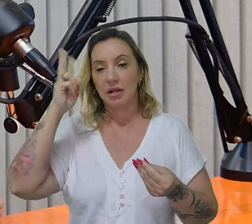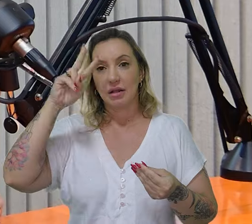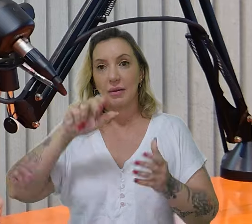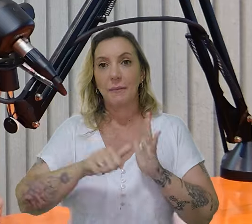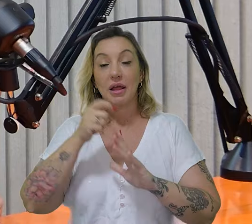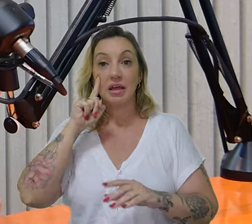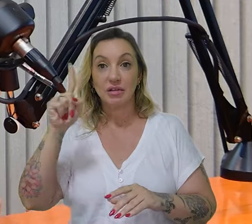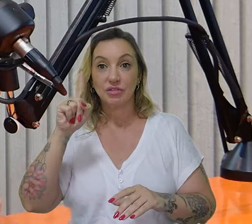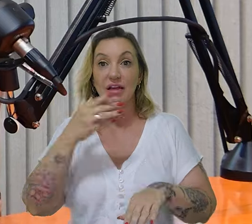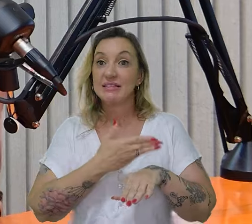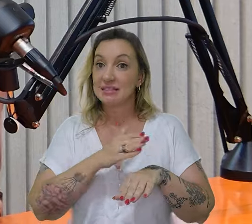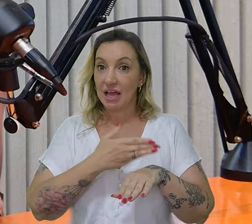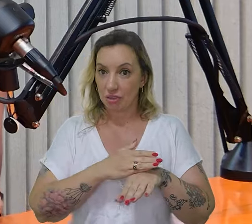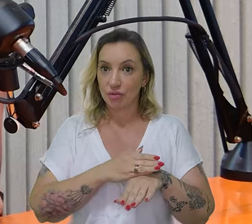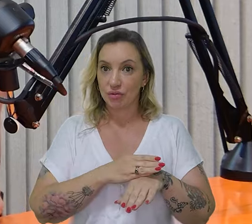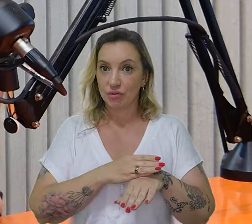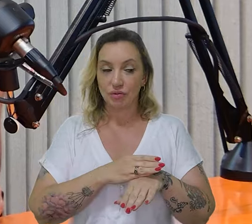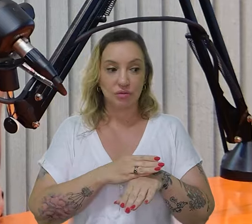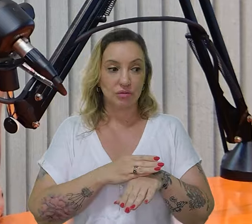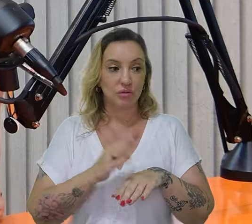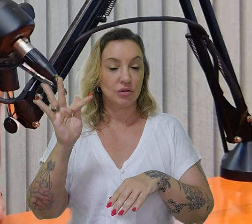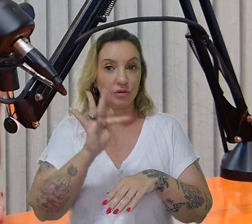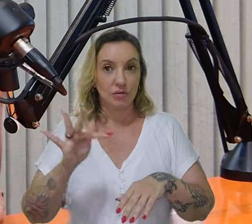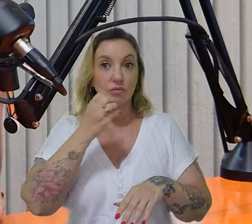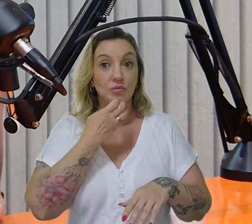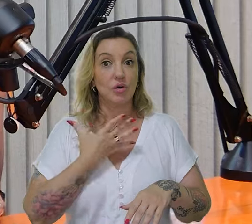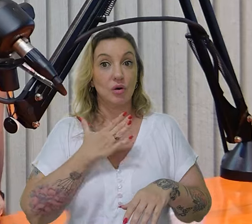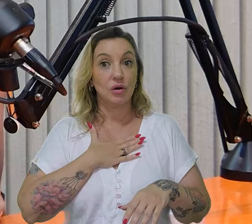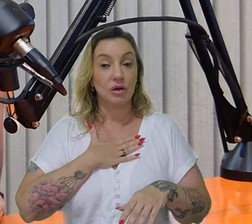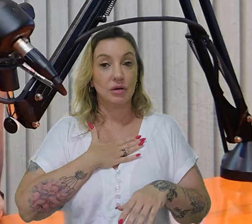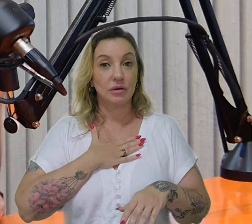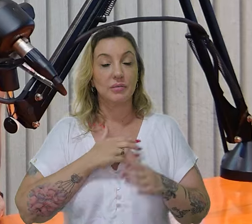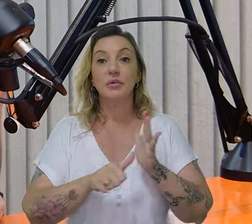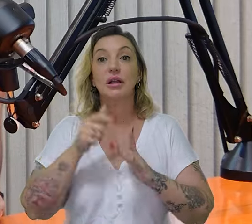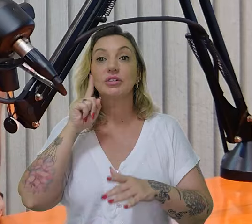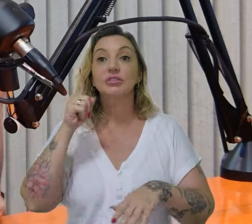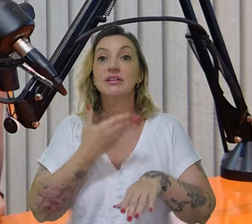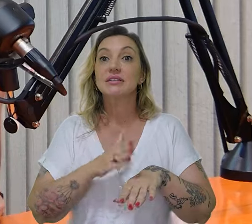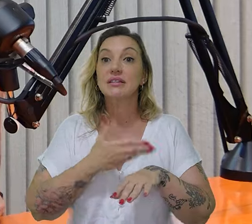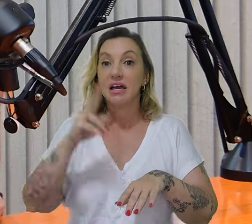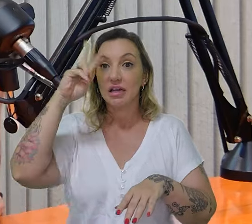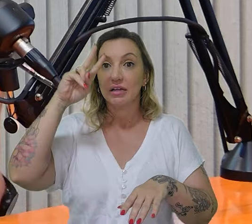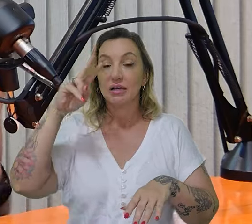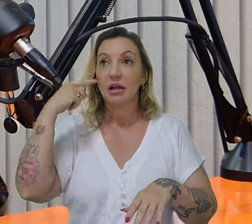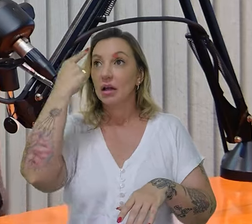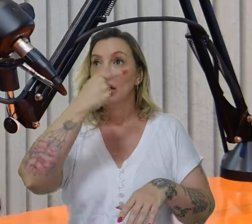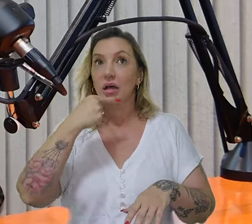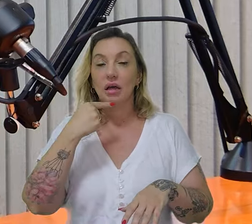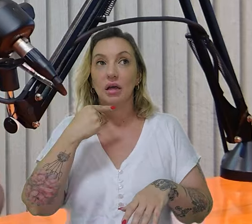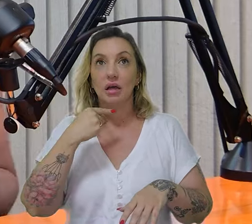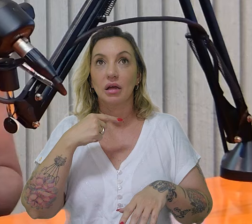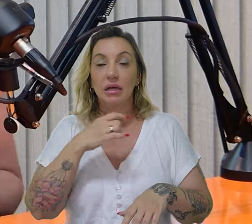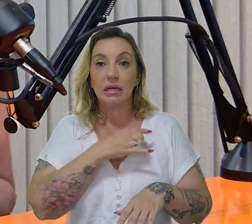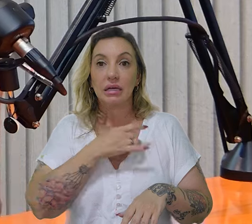primeiro dia de estágio eu fiz uma faculdade muito boa aqui meu primeiro dia de estágio eu me lembro da minha cara assim eu morrendo de